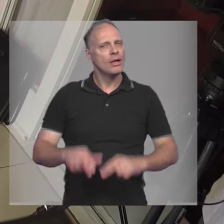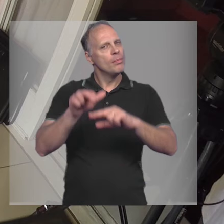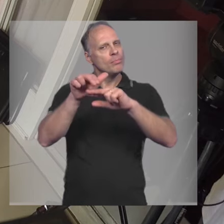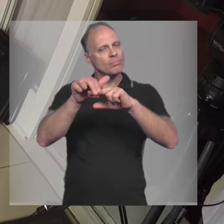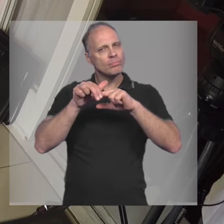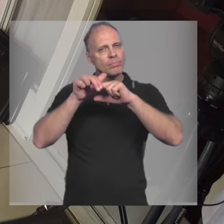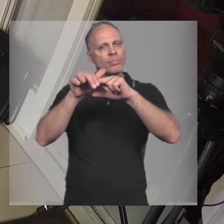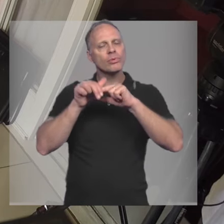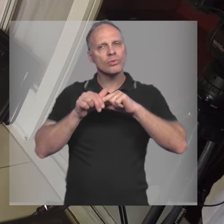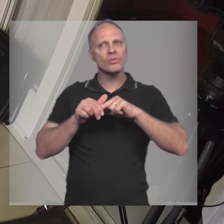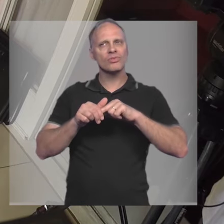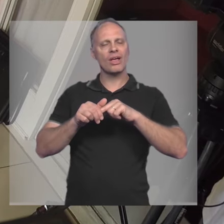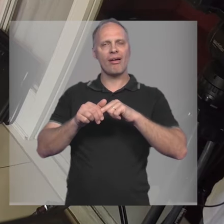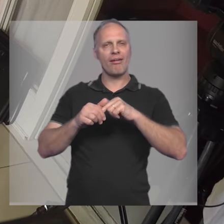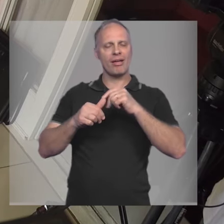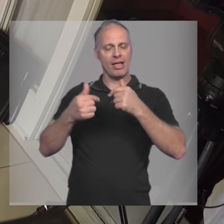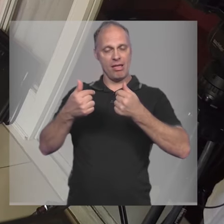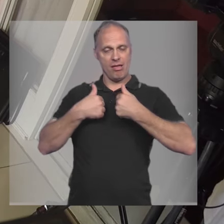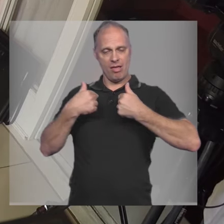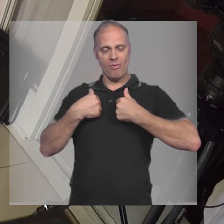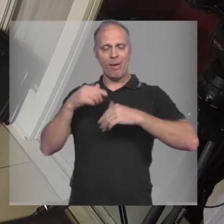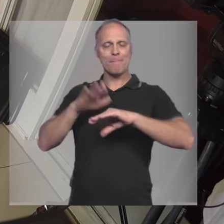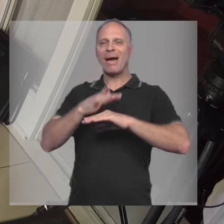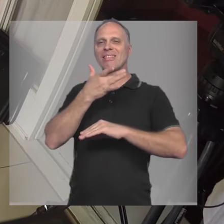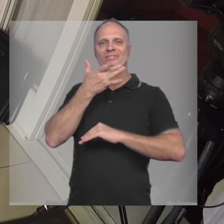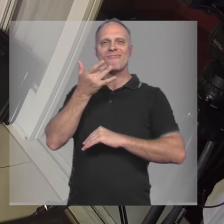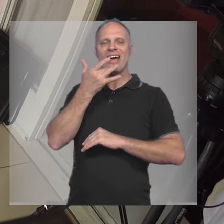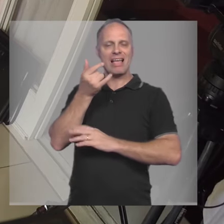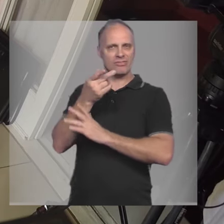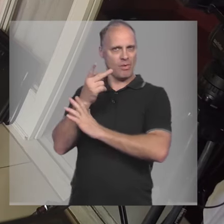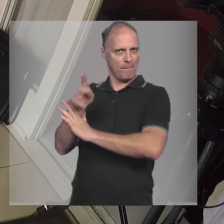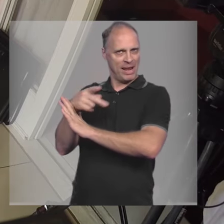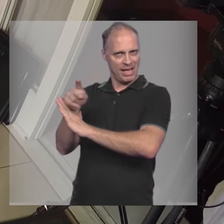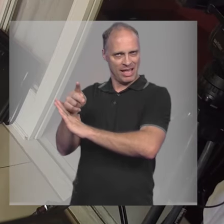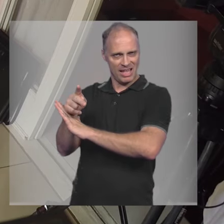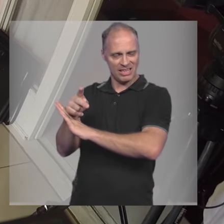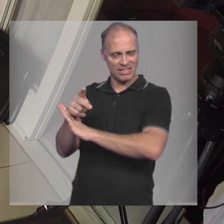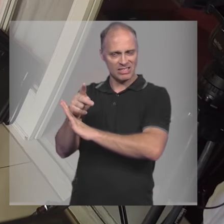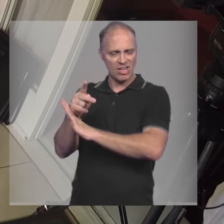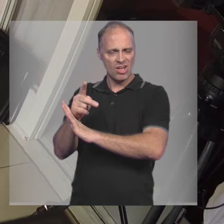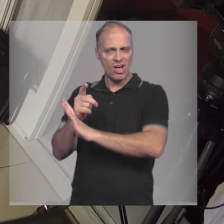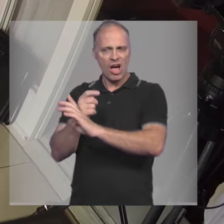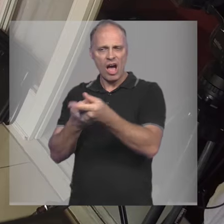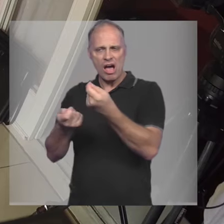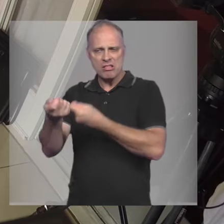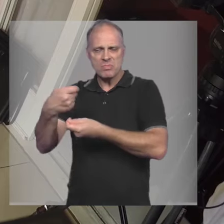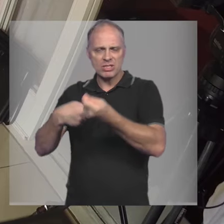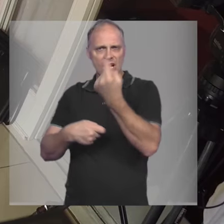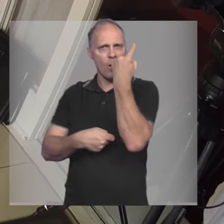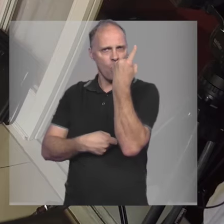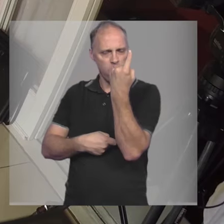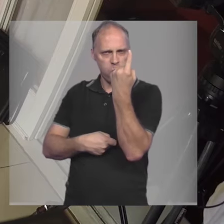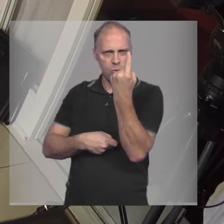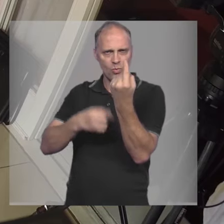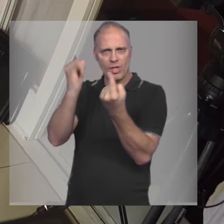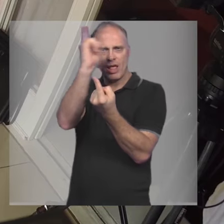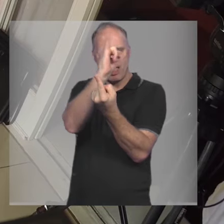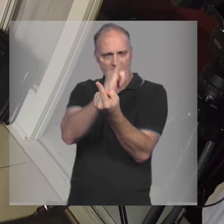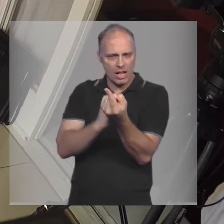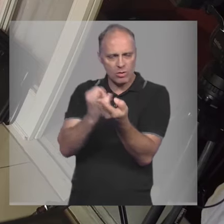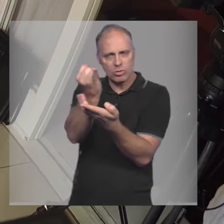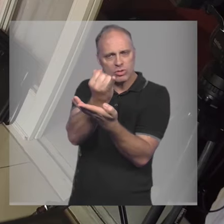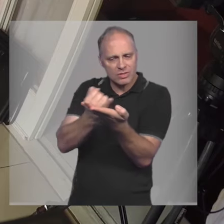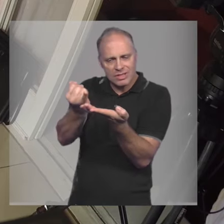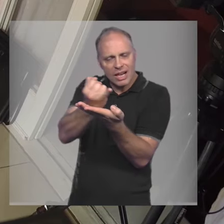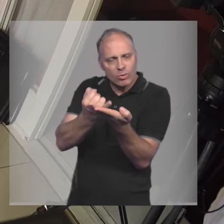Por conta de que seria muito mais fácil para eles administrar um único ilustrador